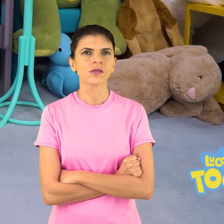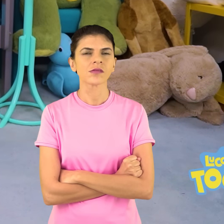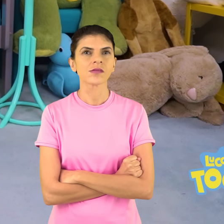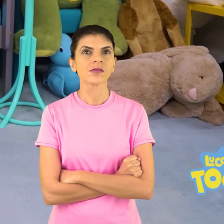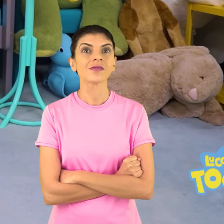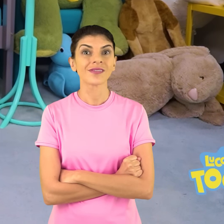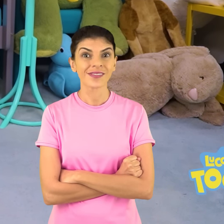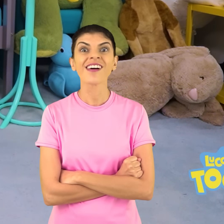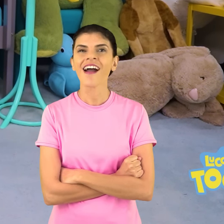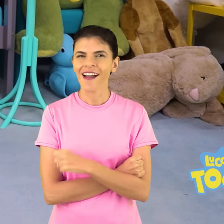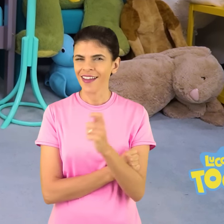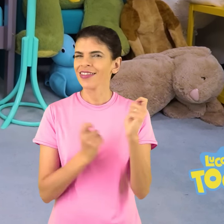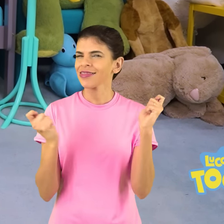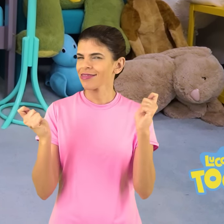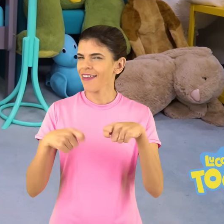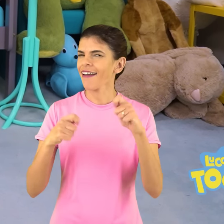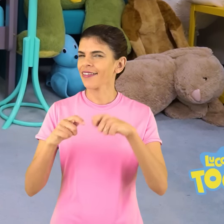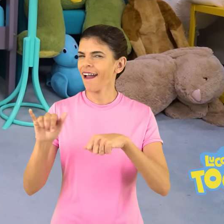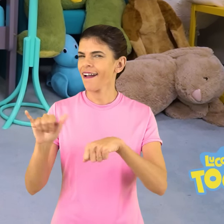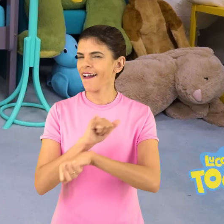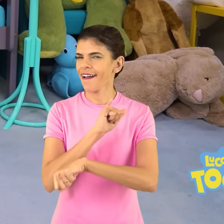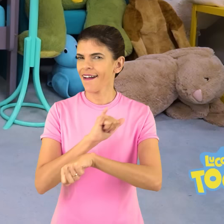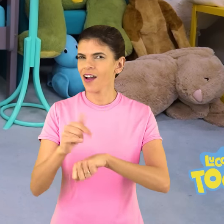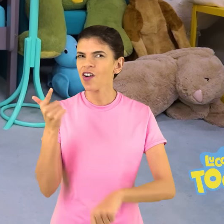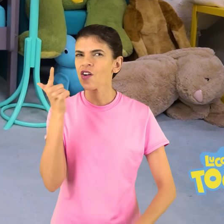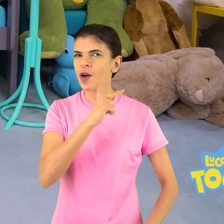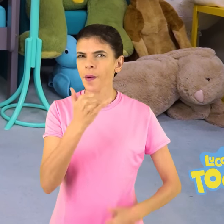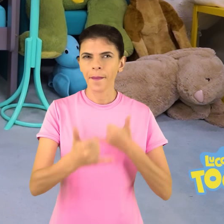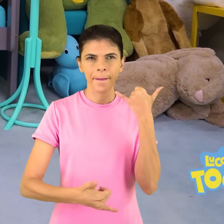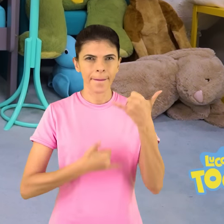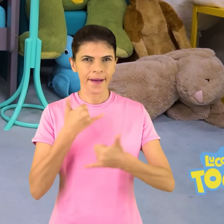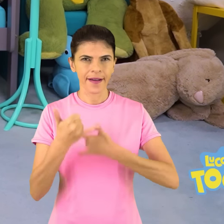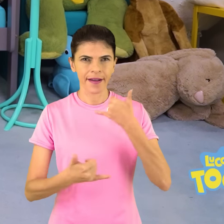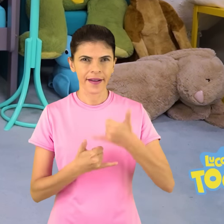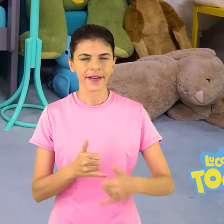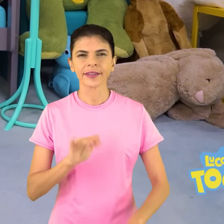Agora eu vou conseguir brincar